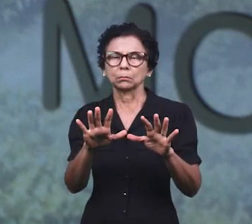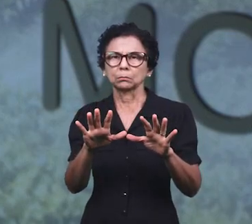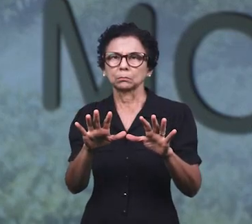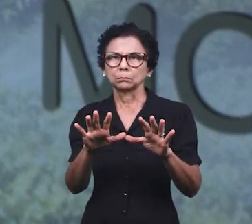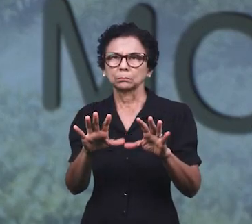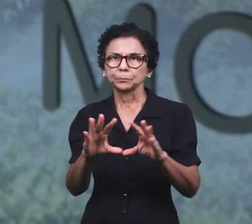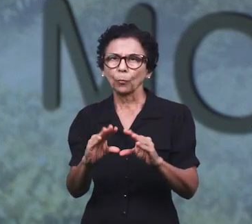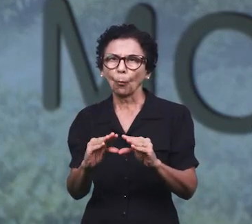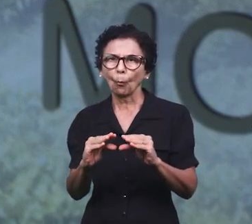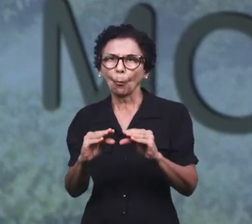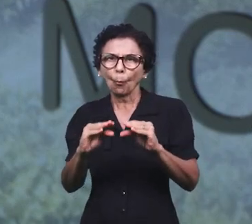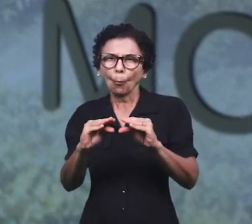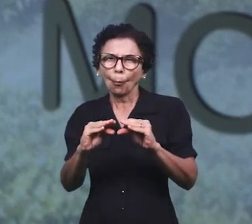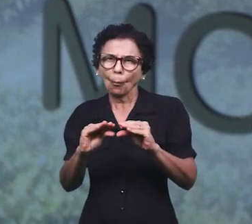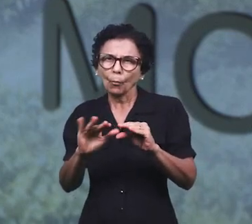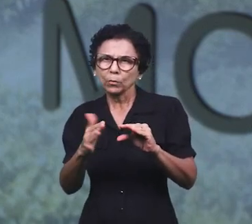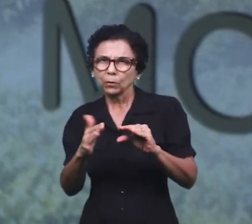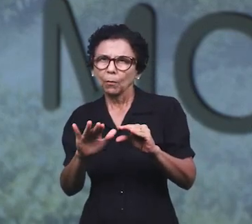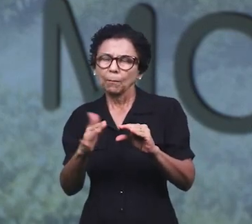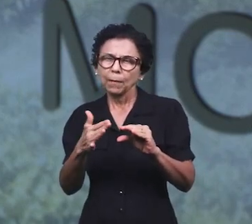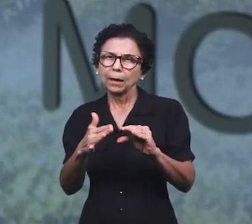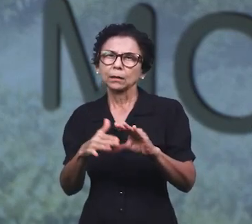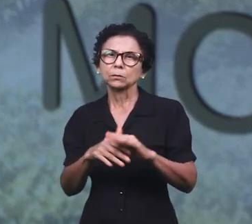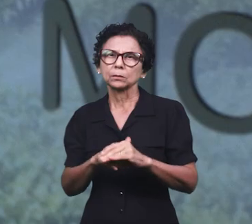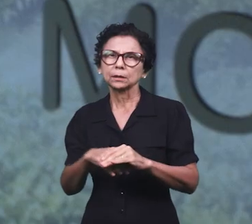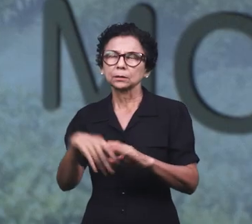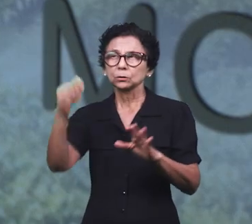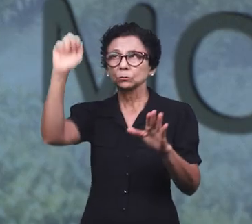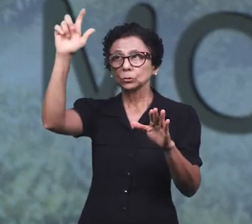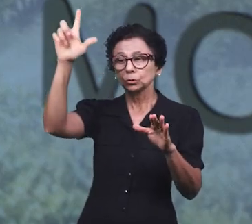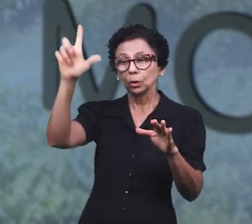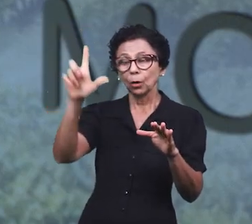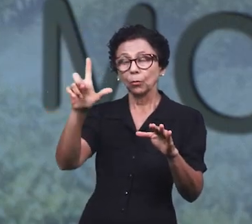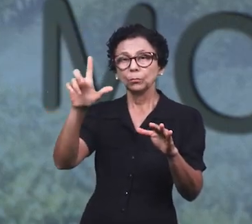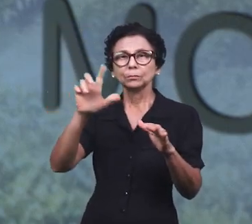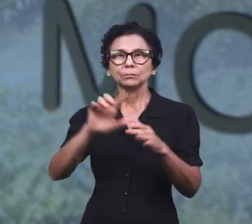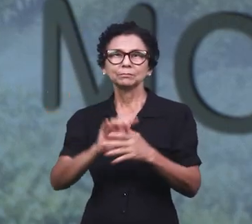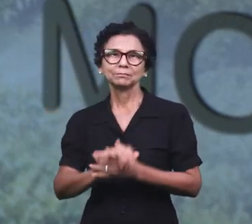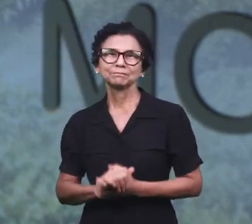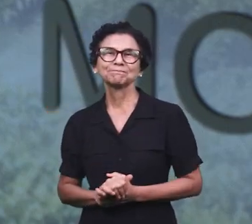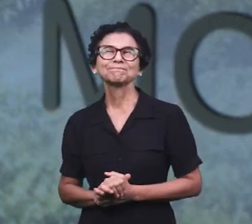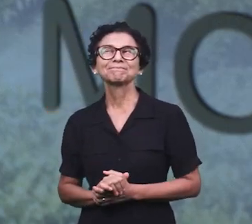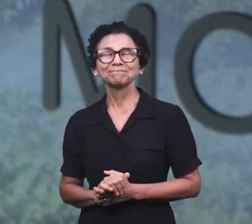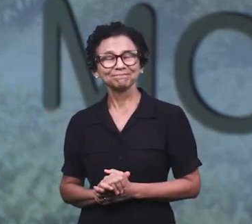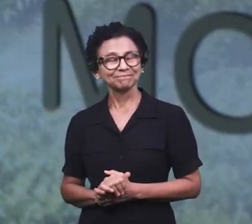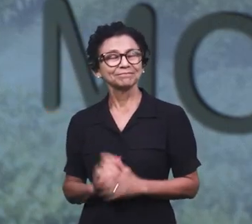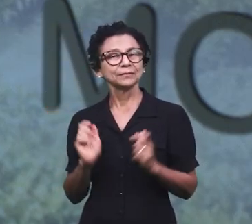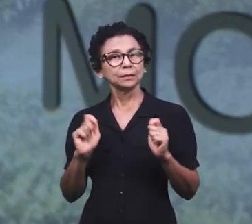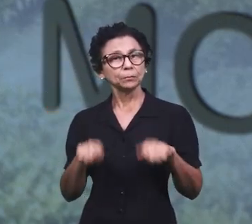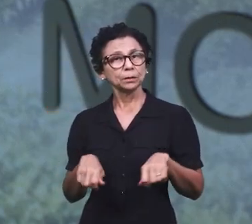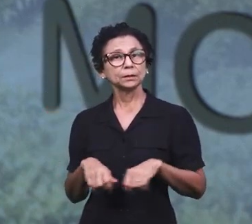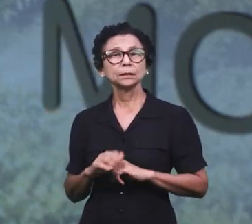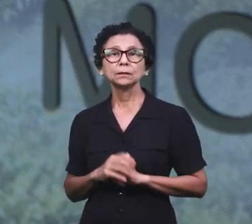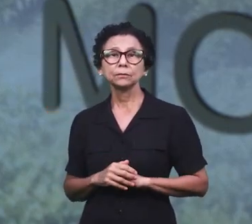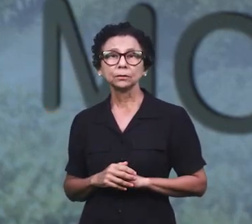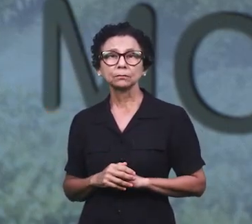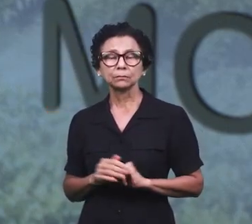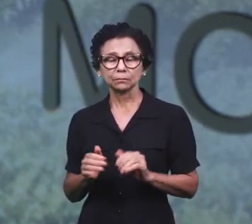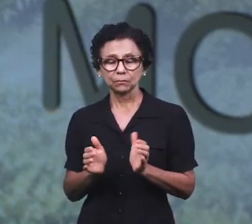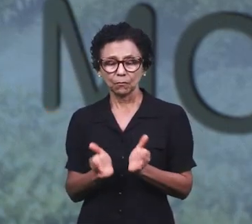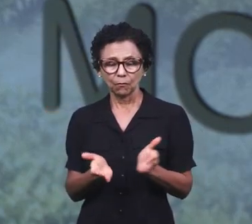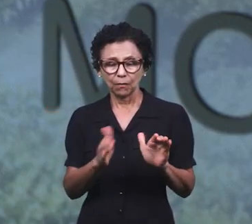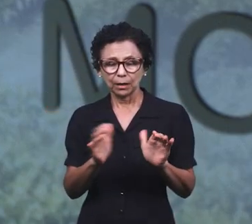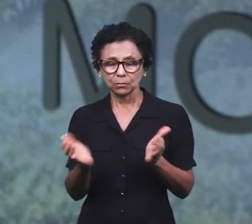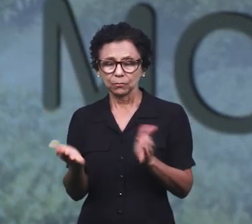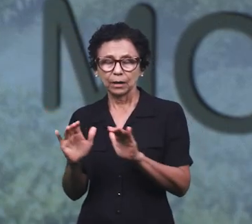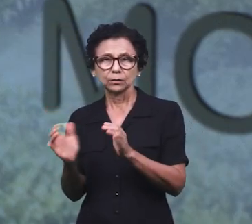é possível. Mesmo com o chão concretado, você tira isso e assim é possível você ter sua horta em vasos, dentro